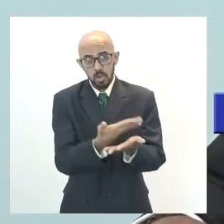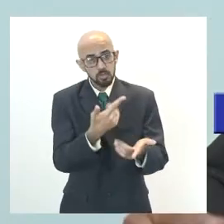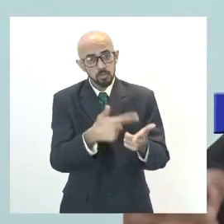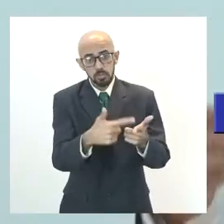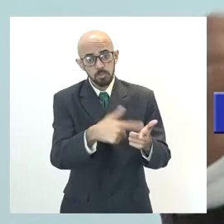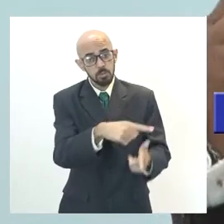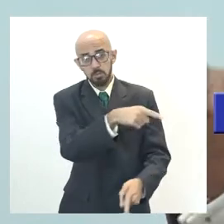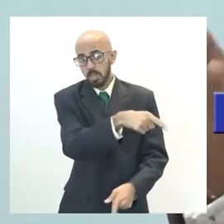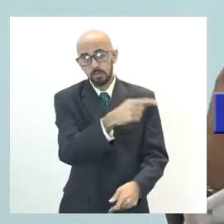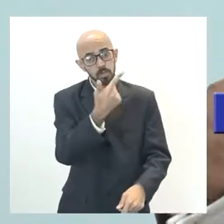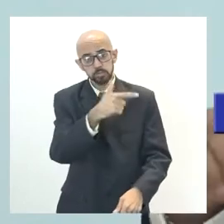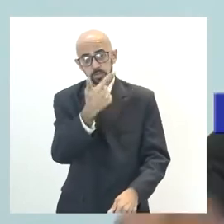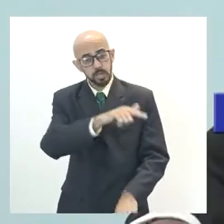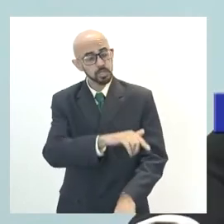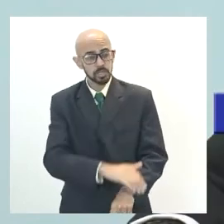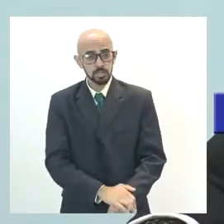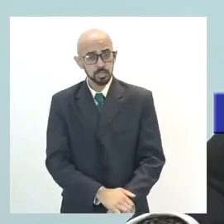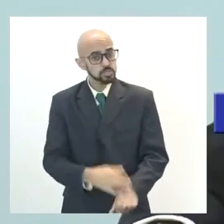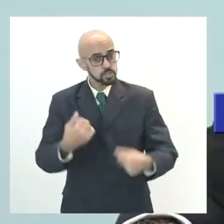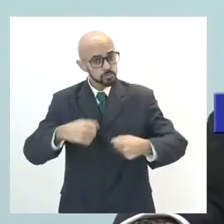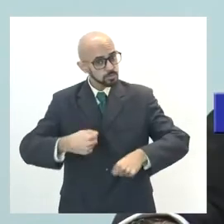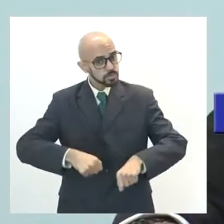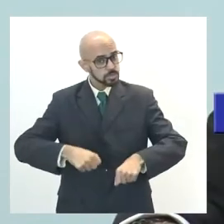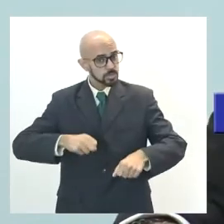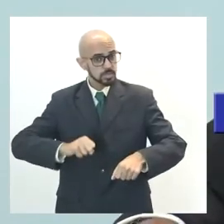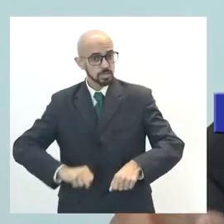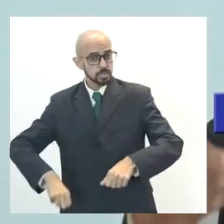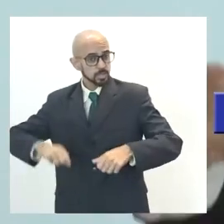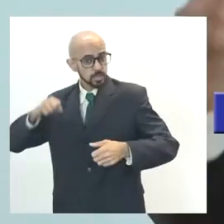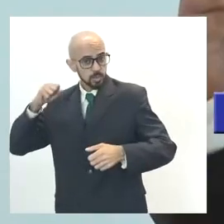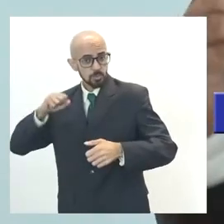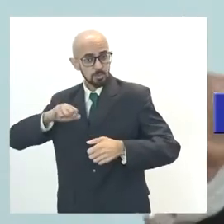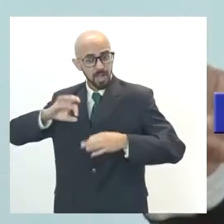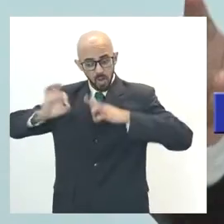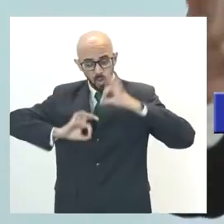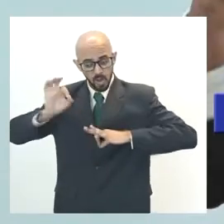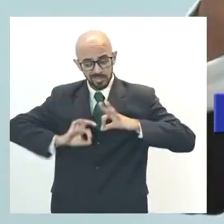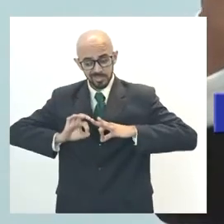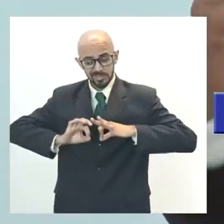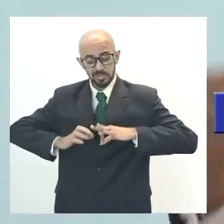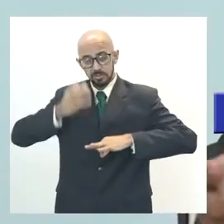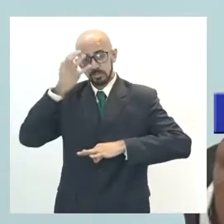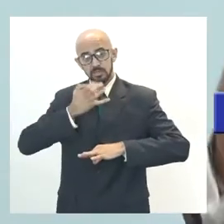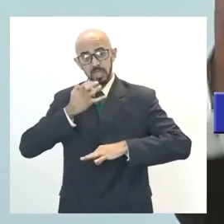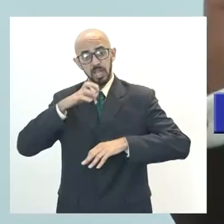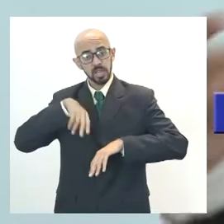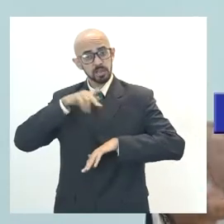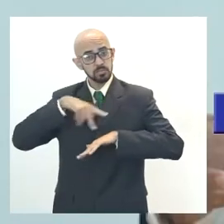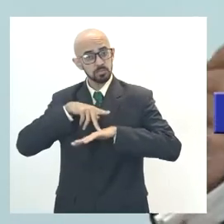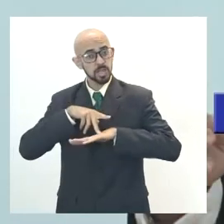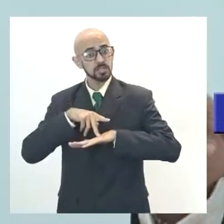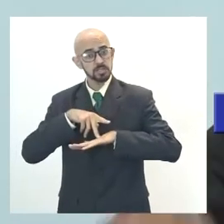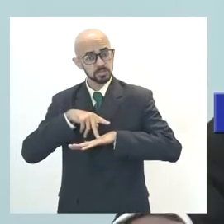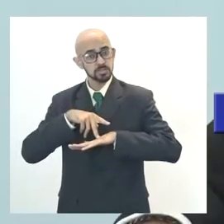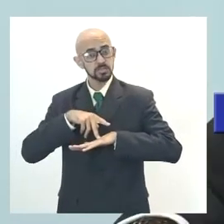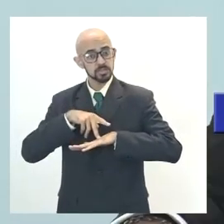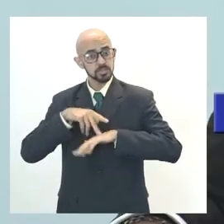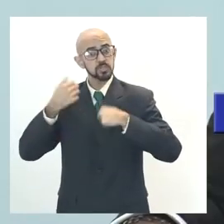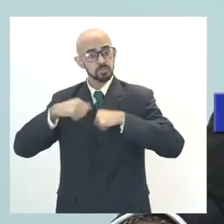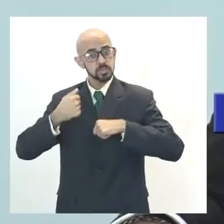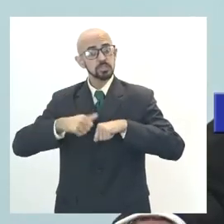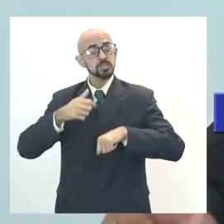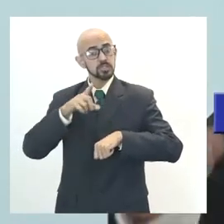nós temos que ter um choque de ordem nesse país nós temos que chamar o dia 18 convocar todas as